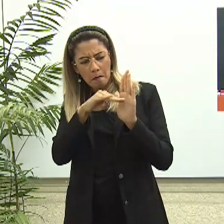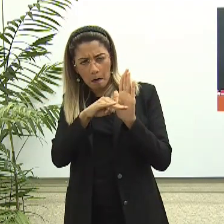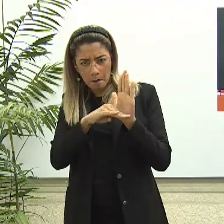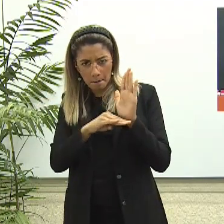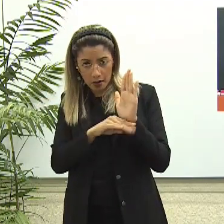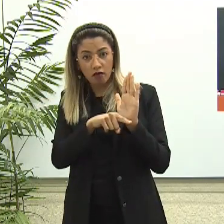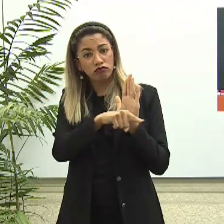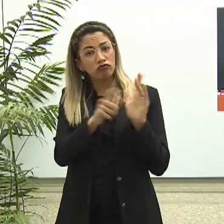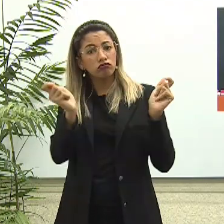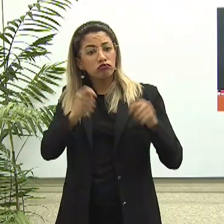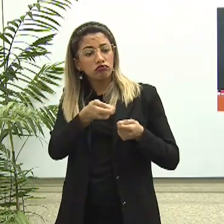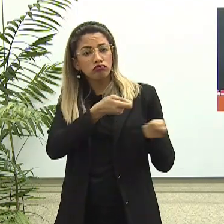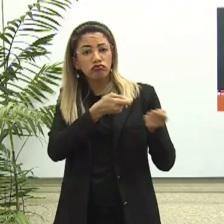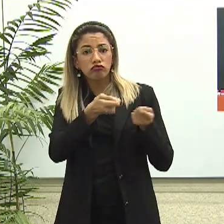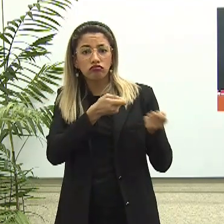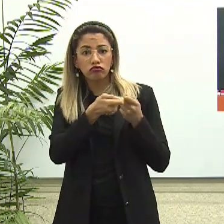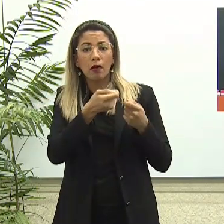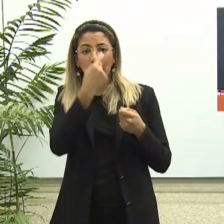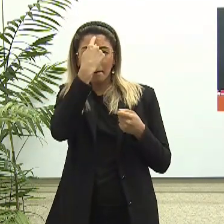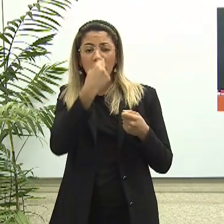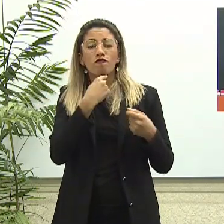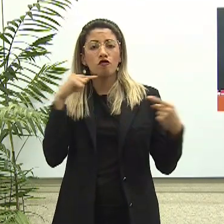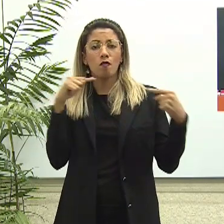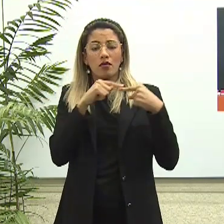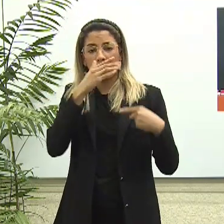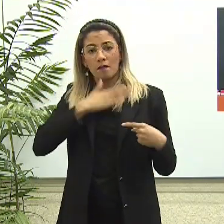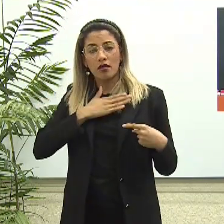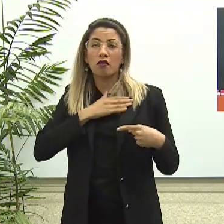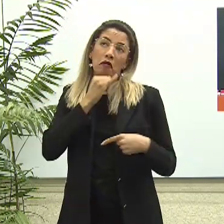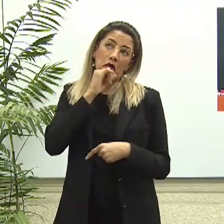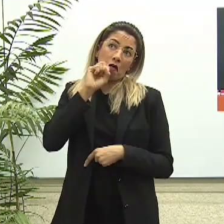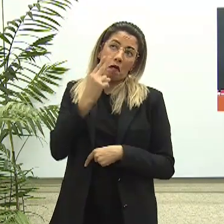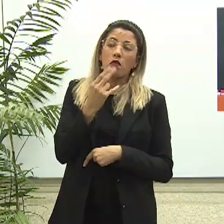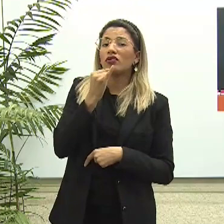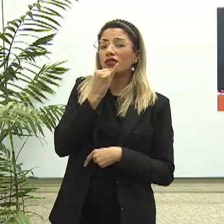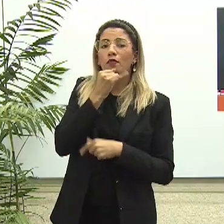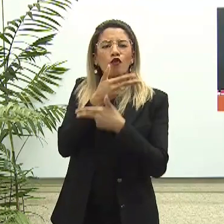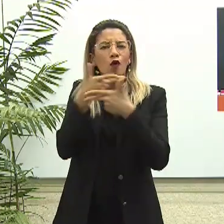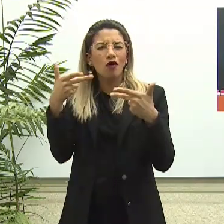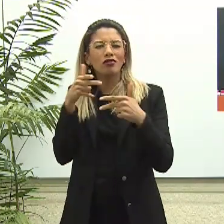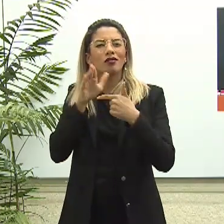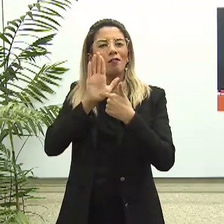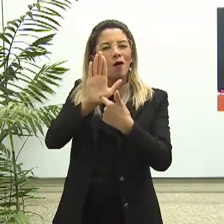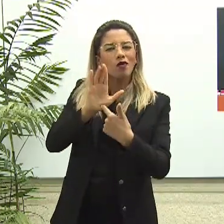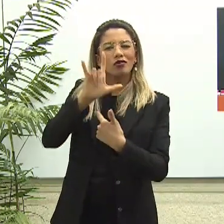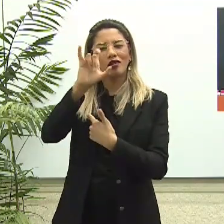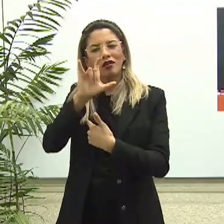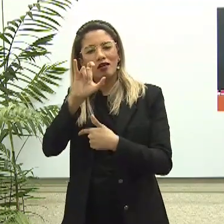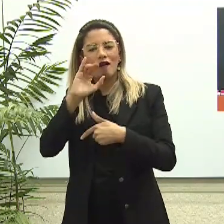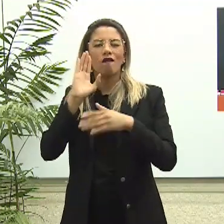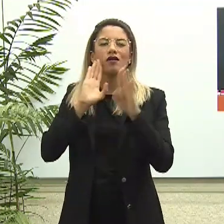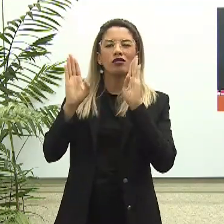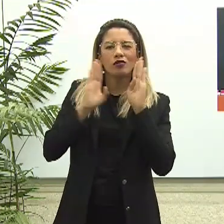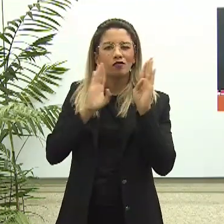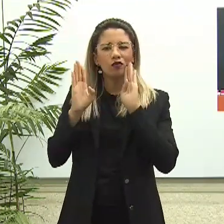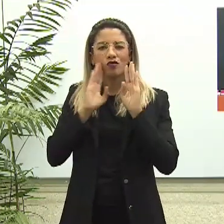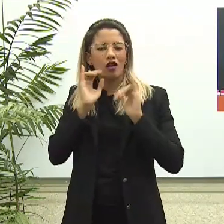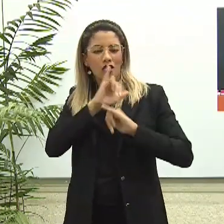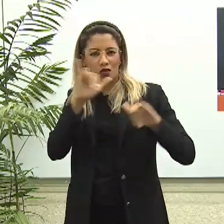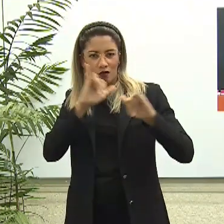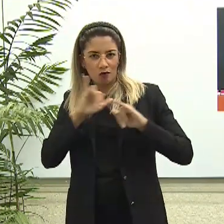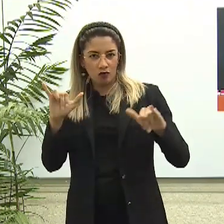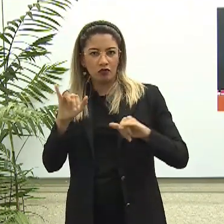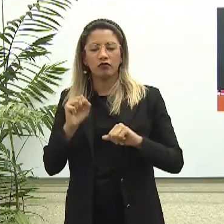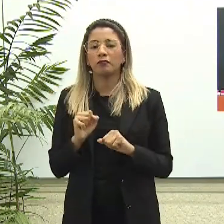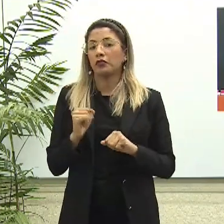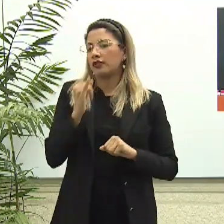cardápio de informações que aparecem no Instagram no no no Facebook no Twitter né então eu eu tô lá no meu Instagram eu vou ver o perfil